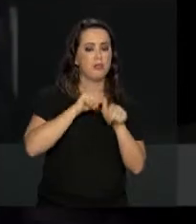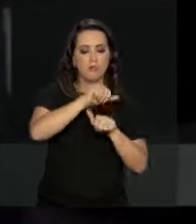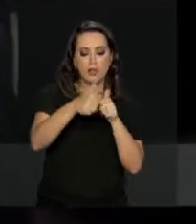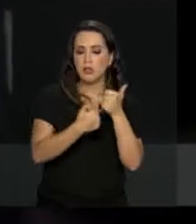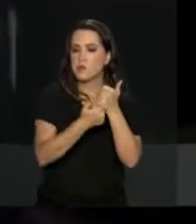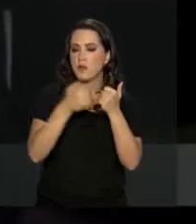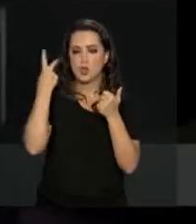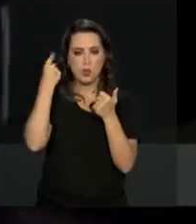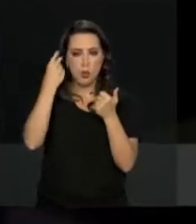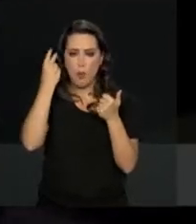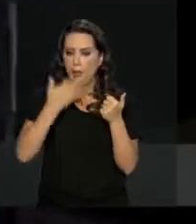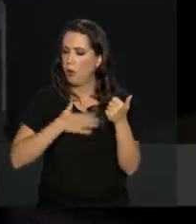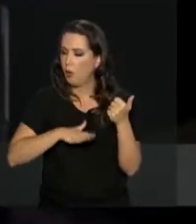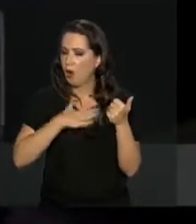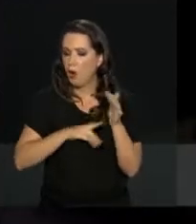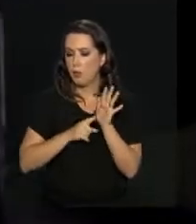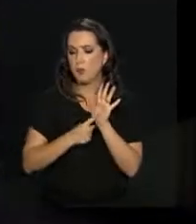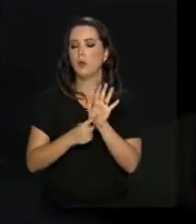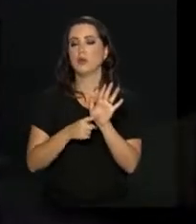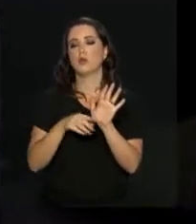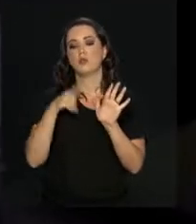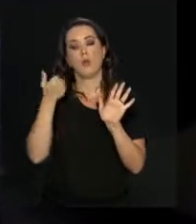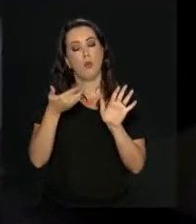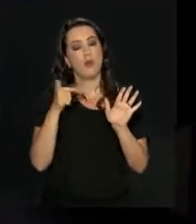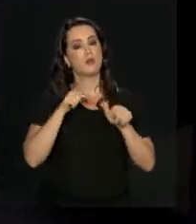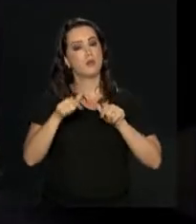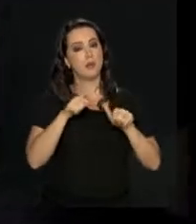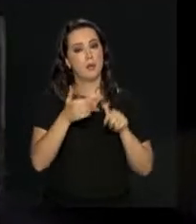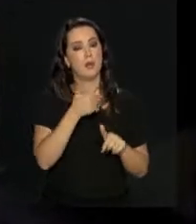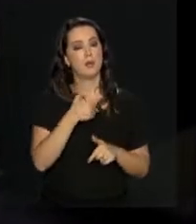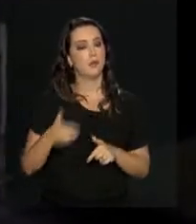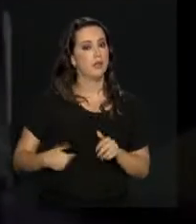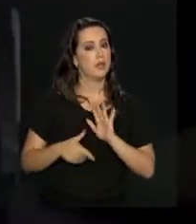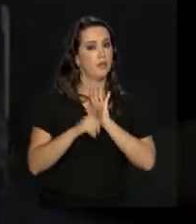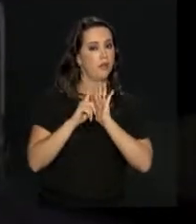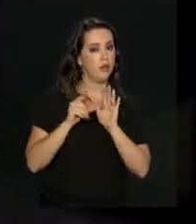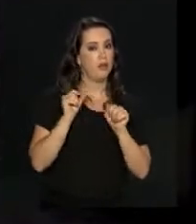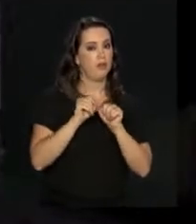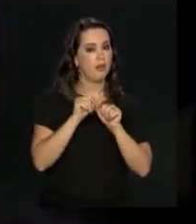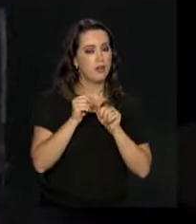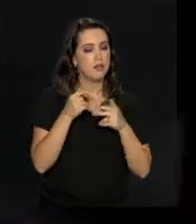para demonstrar o que o governo vinha fazendo. Né? O governo defende a sua posição de que